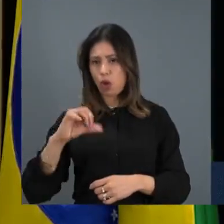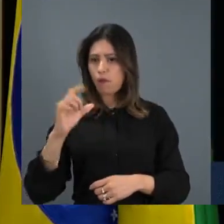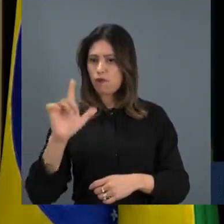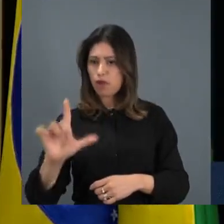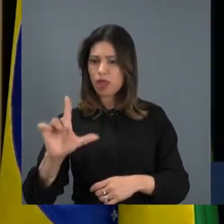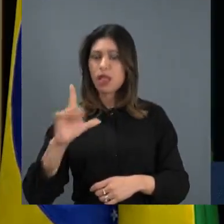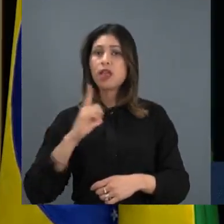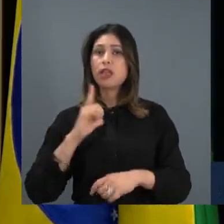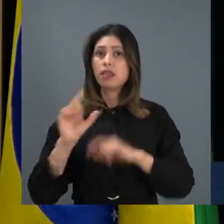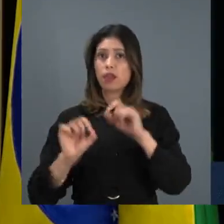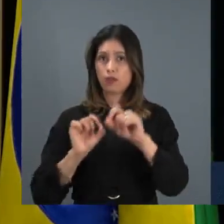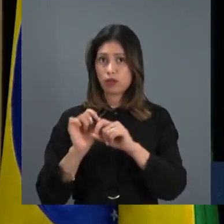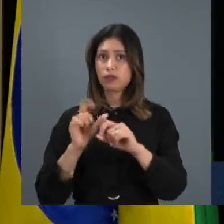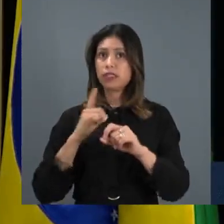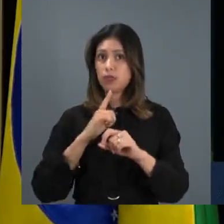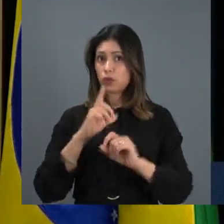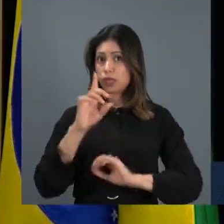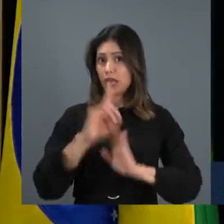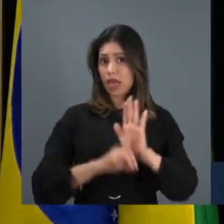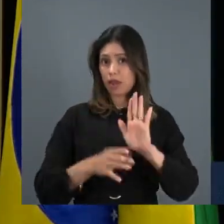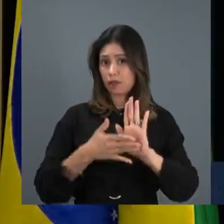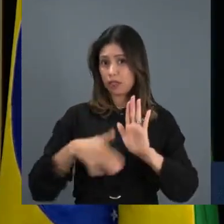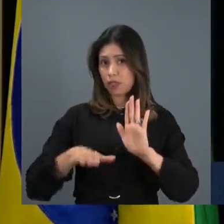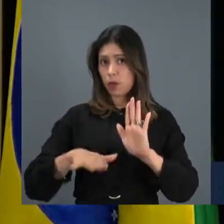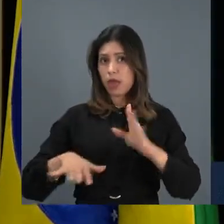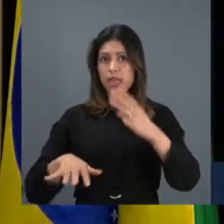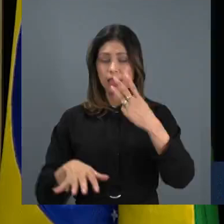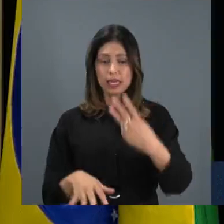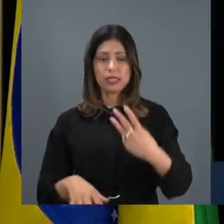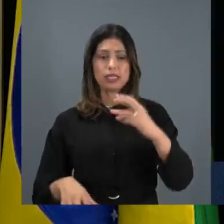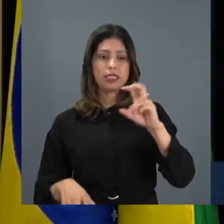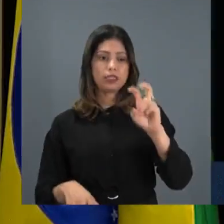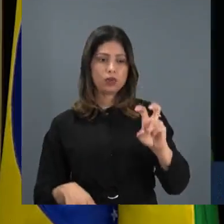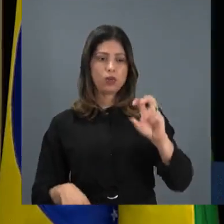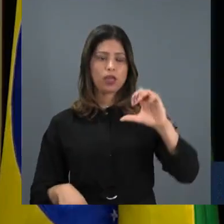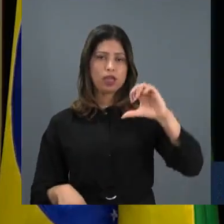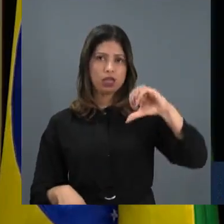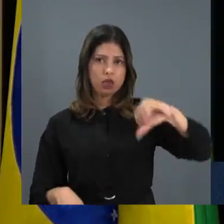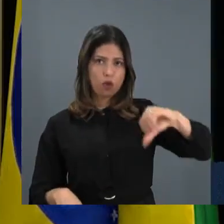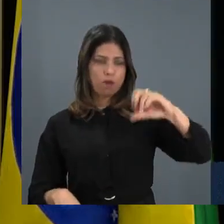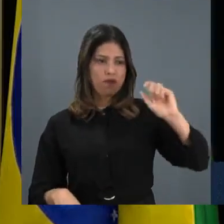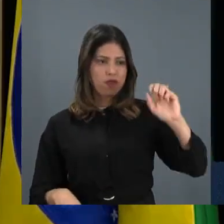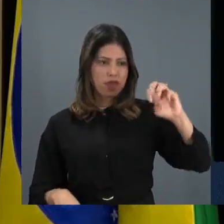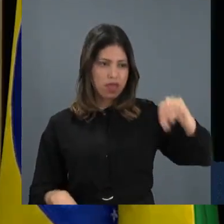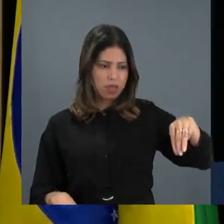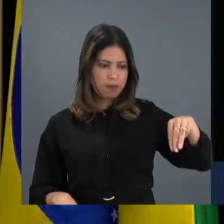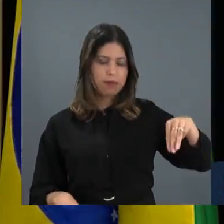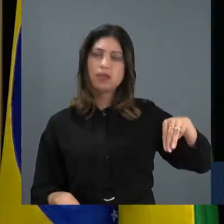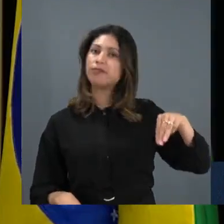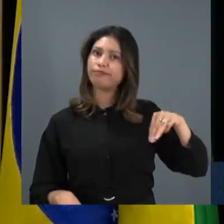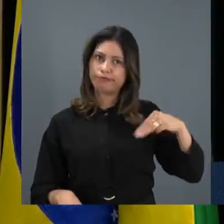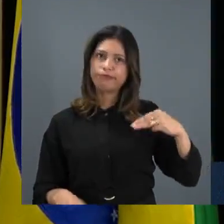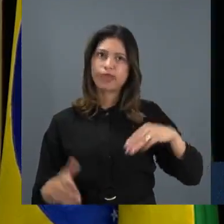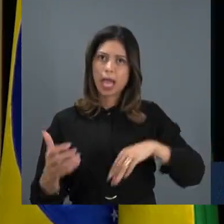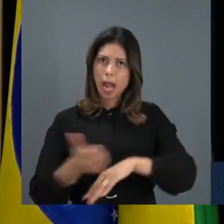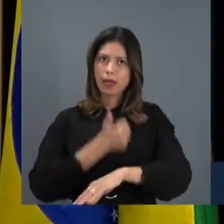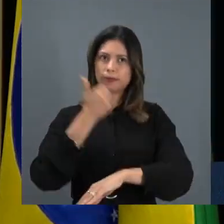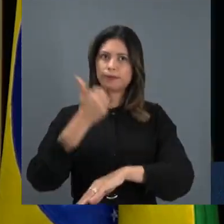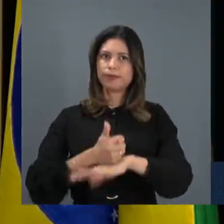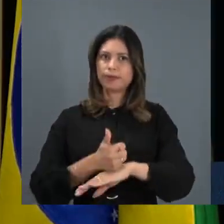do Estado Democrático de Direito, e 359-M, golpe de Estado. E além